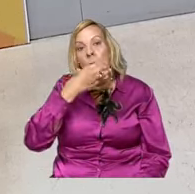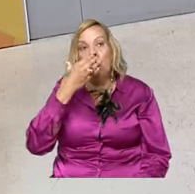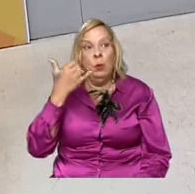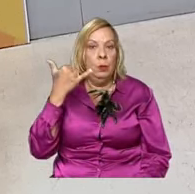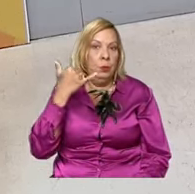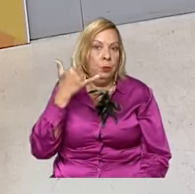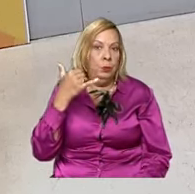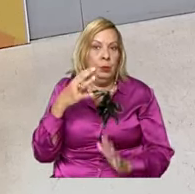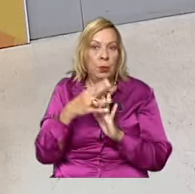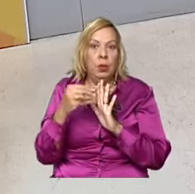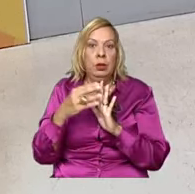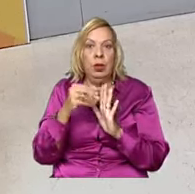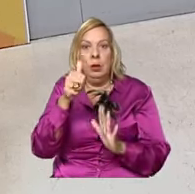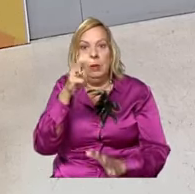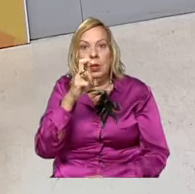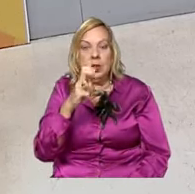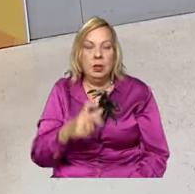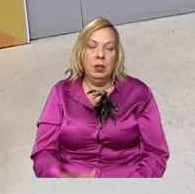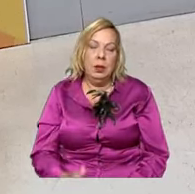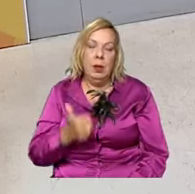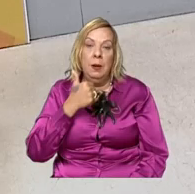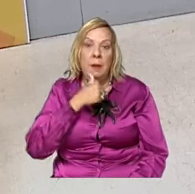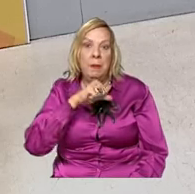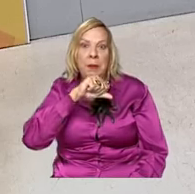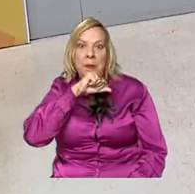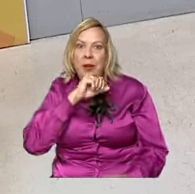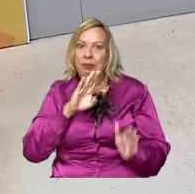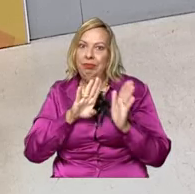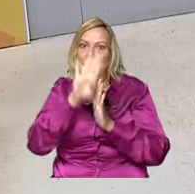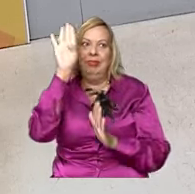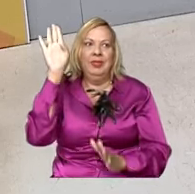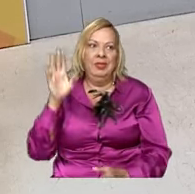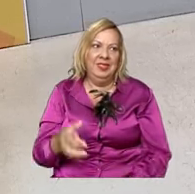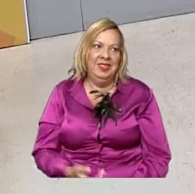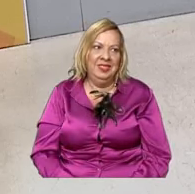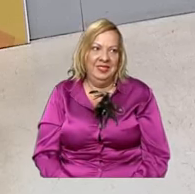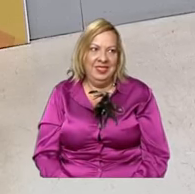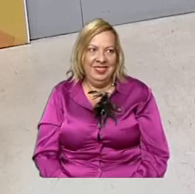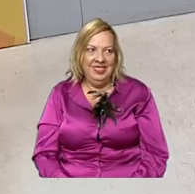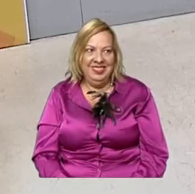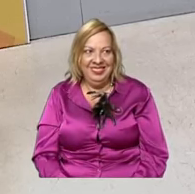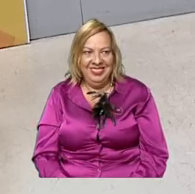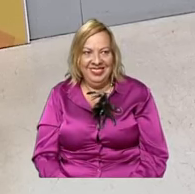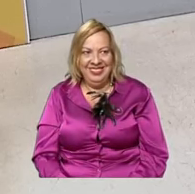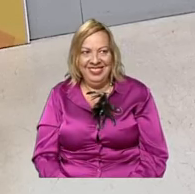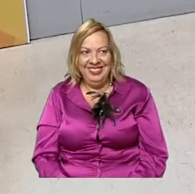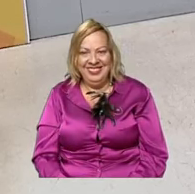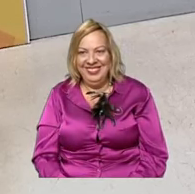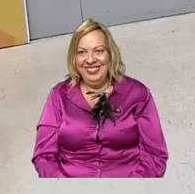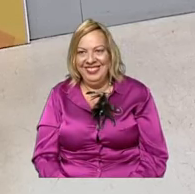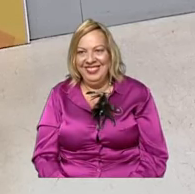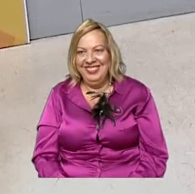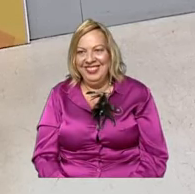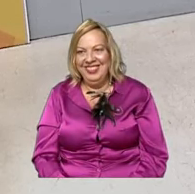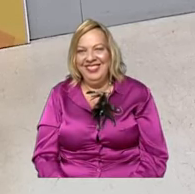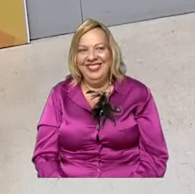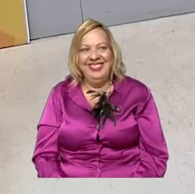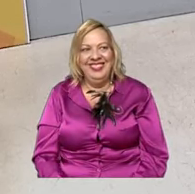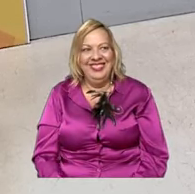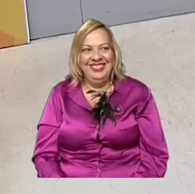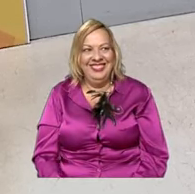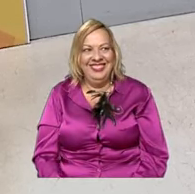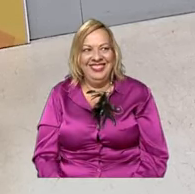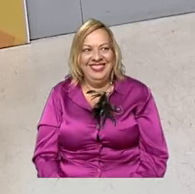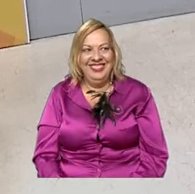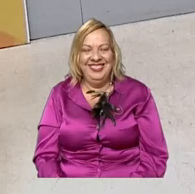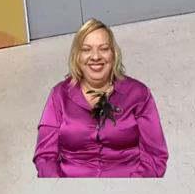assim ficar up to date com os telefones aí. Ficar o quê, atualizada. Ficar... up to date. Uai, que chique, up to